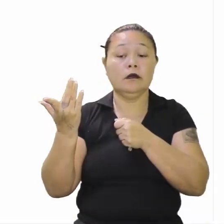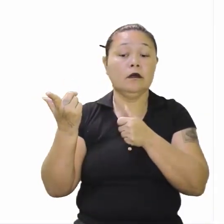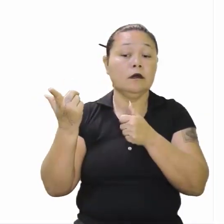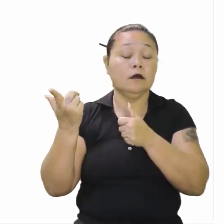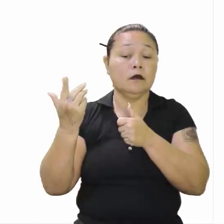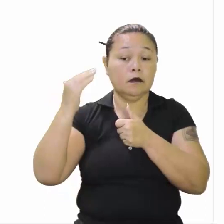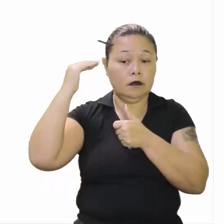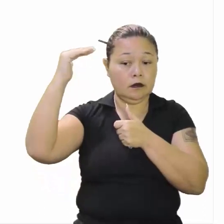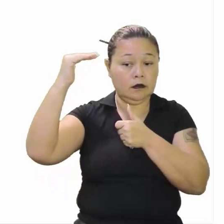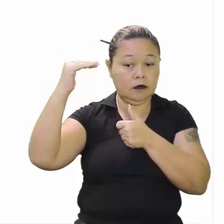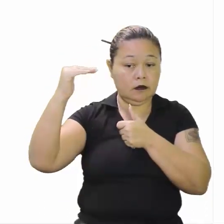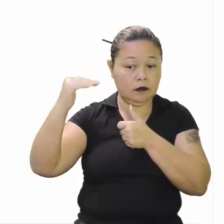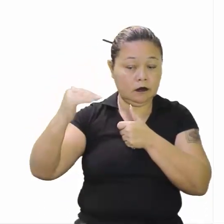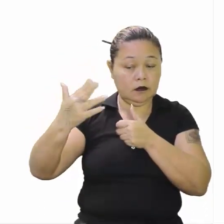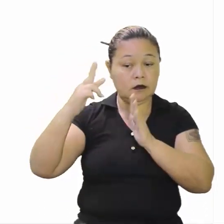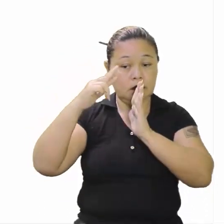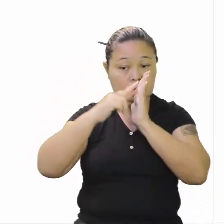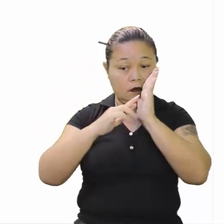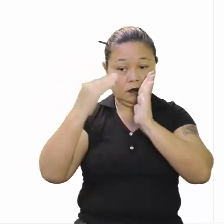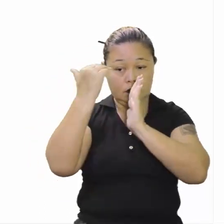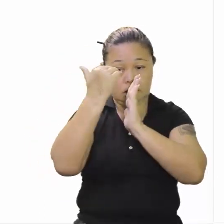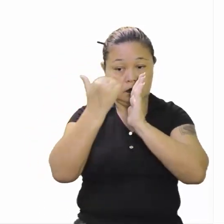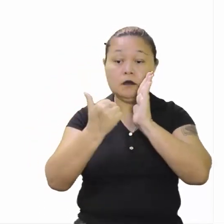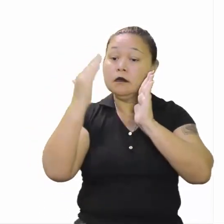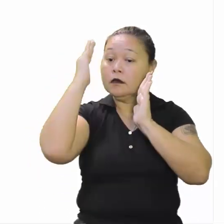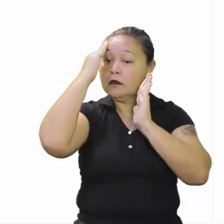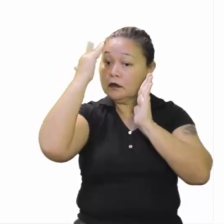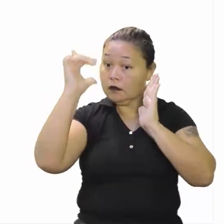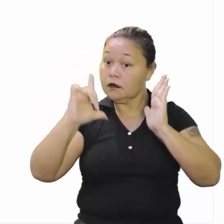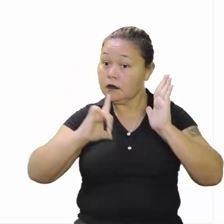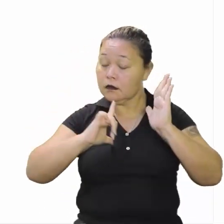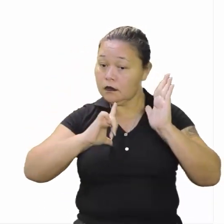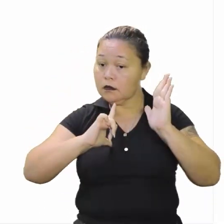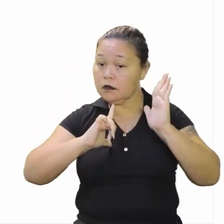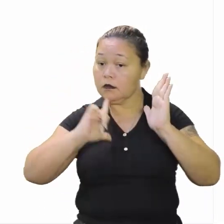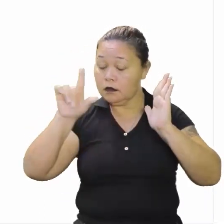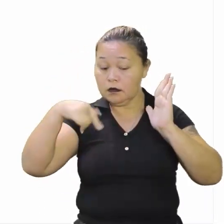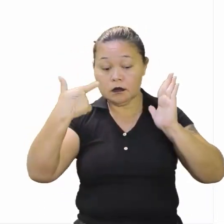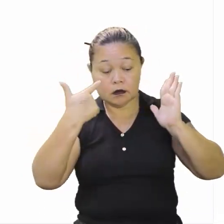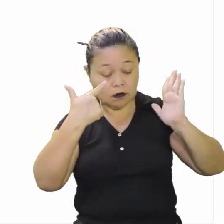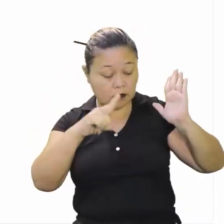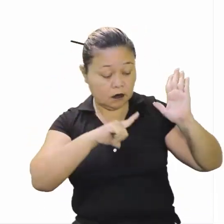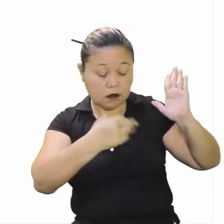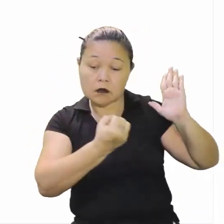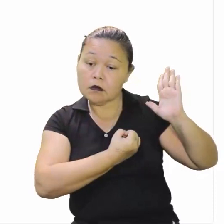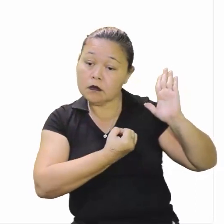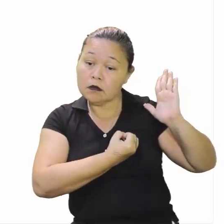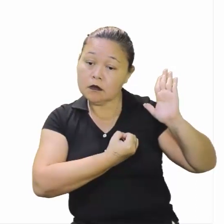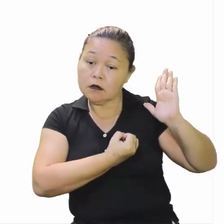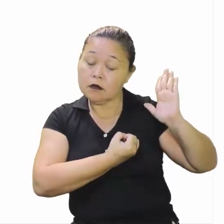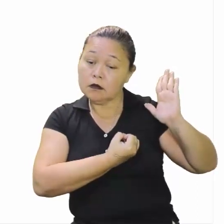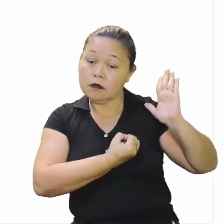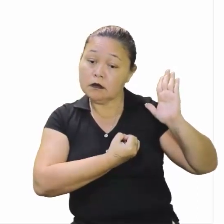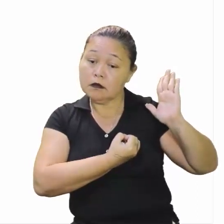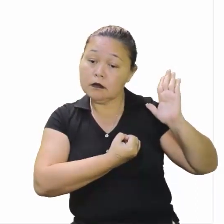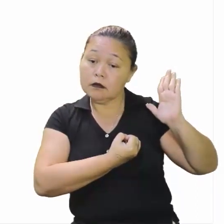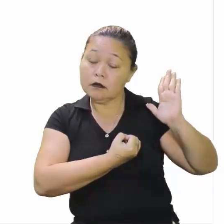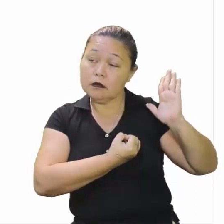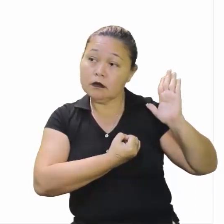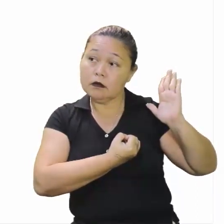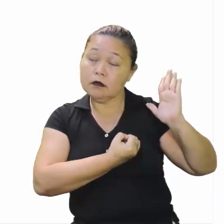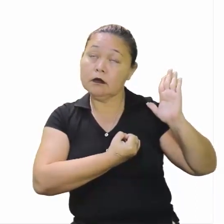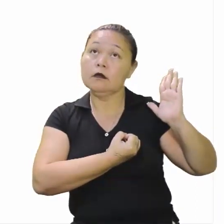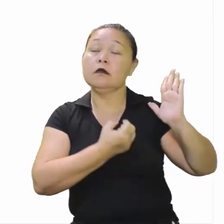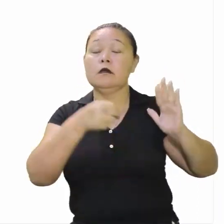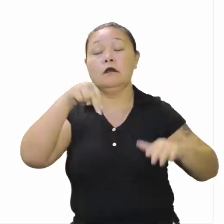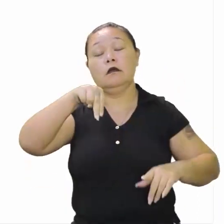Existem vários passos que você tem que entender para pegar um número que tenha um